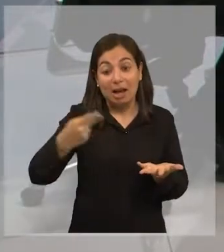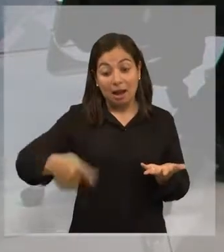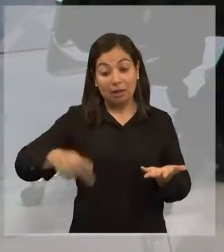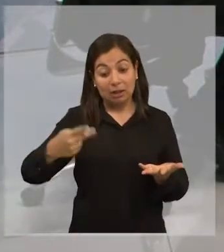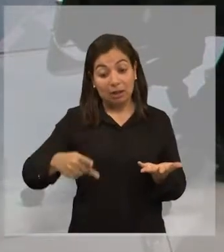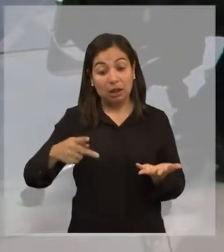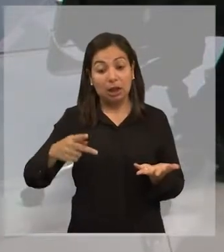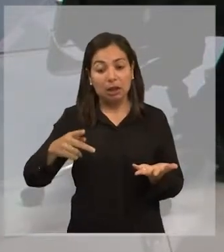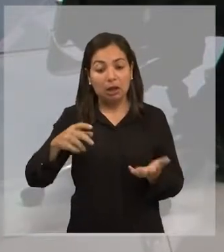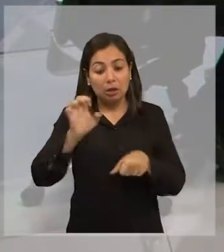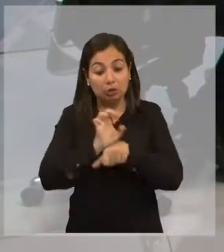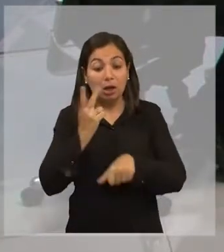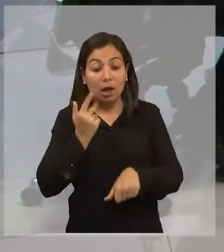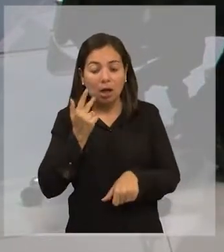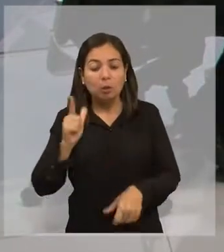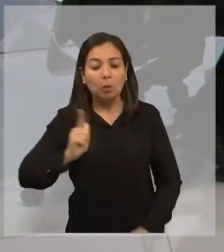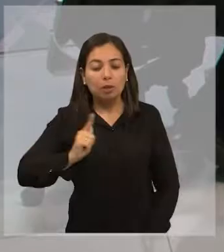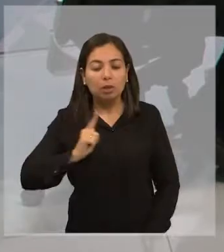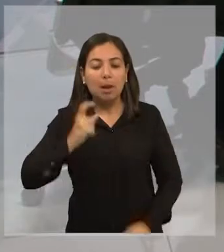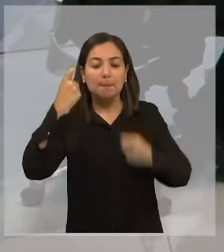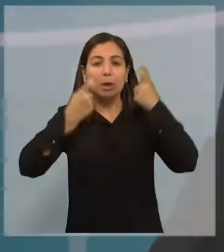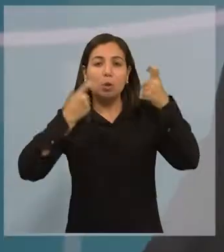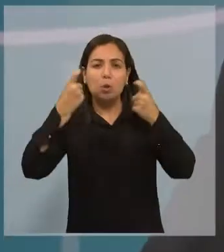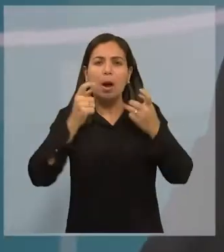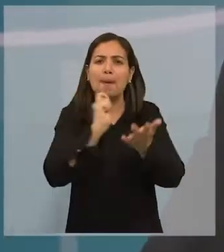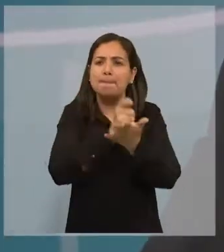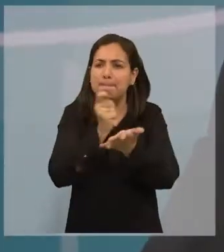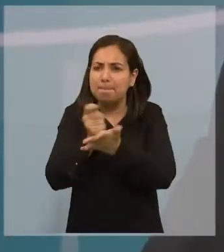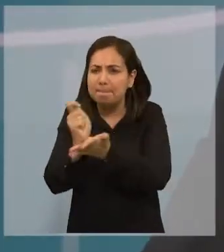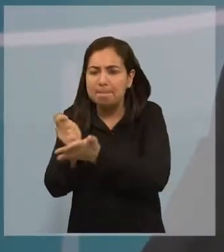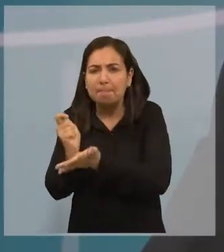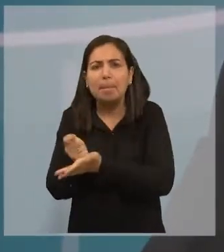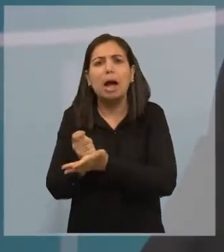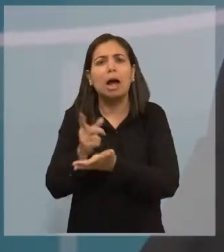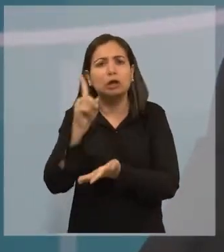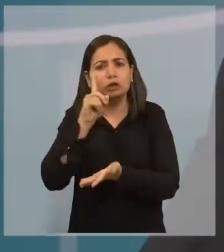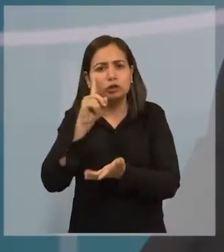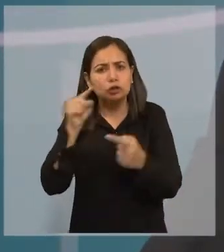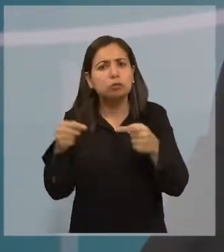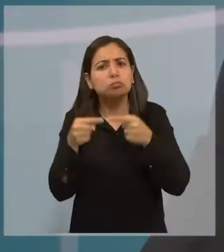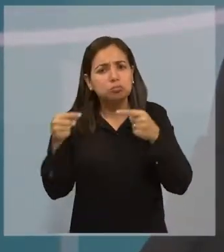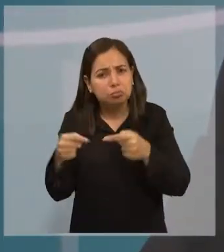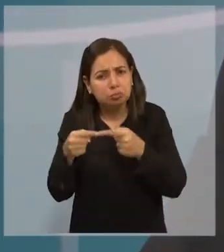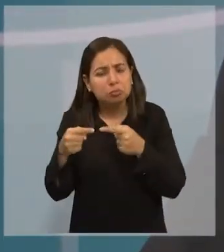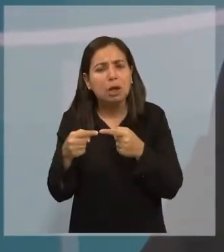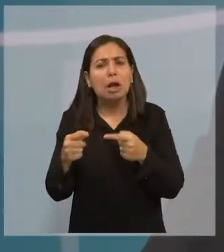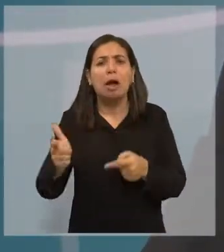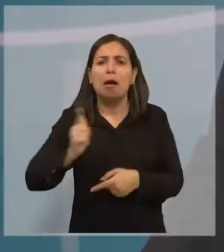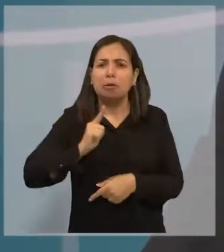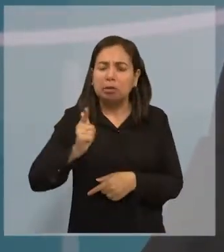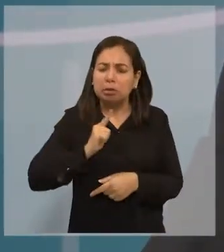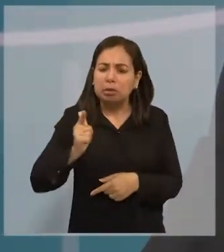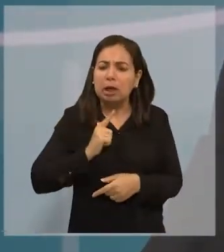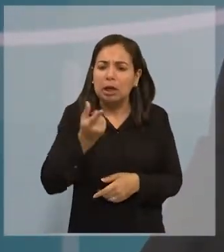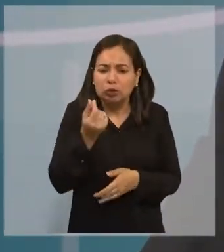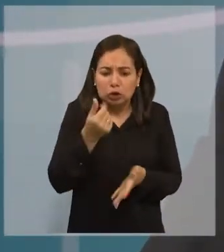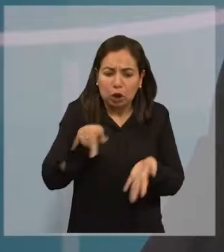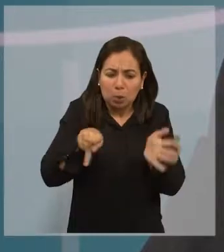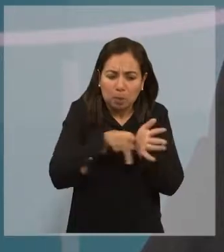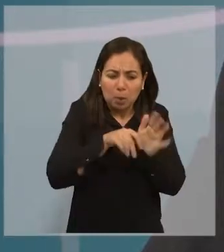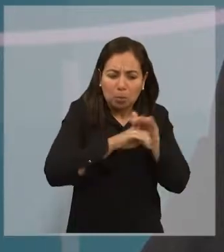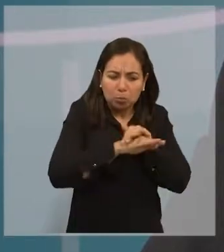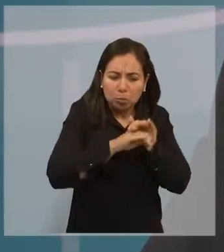saudável, como é o nosso, pagando tudo em dia, investindo proporcionalmente mais do que São Paulo com recursos próprios.